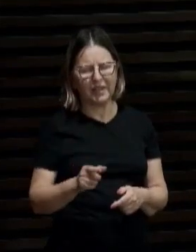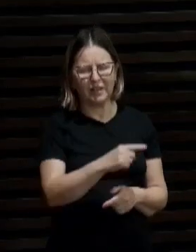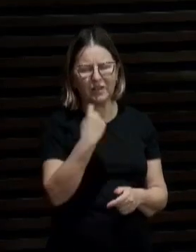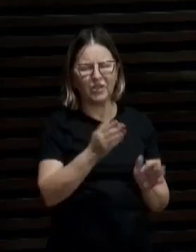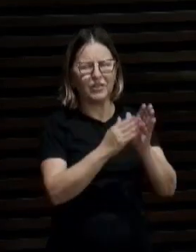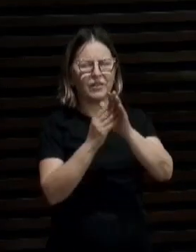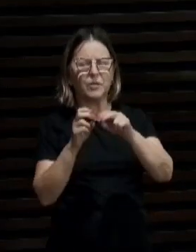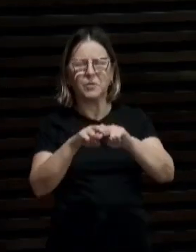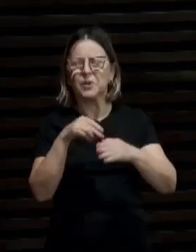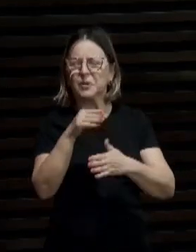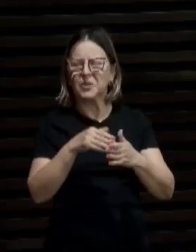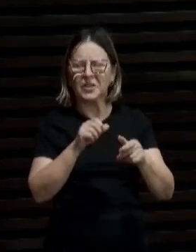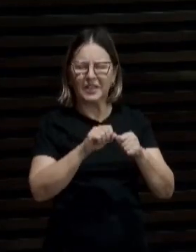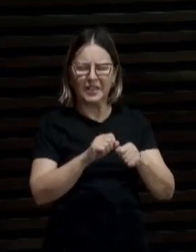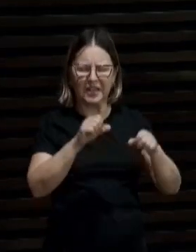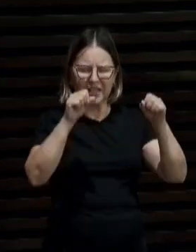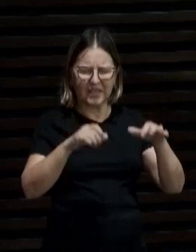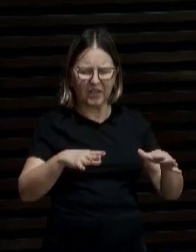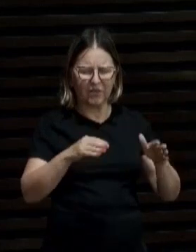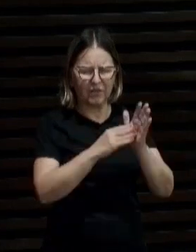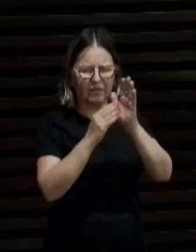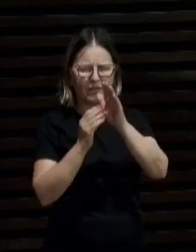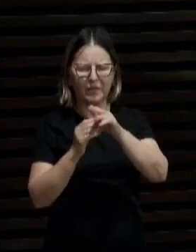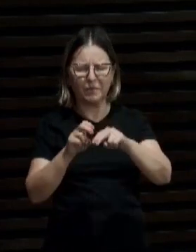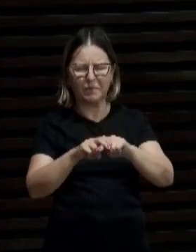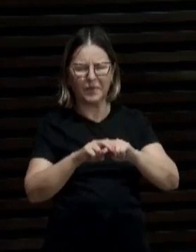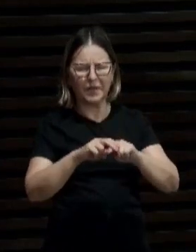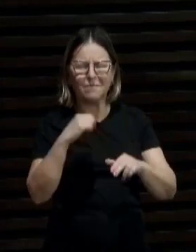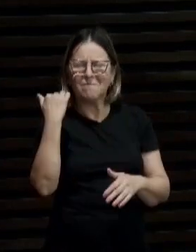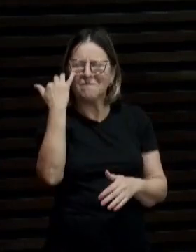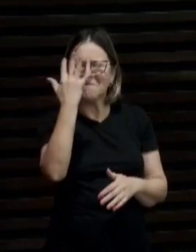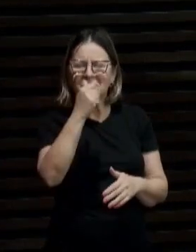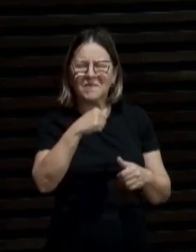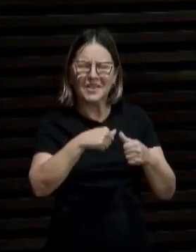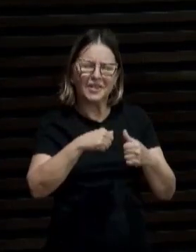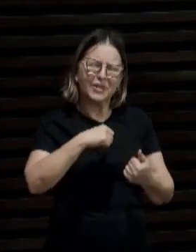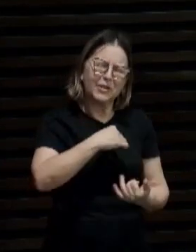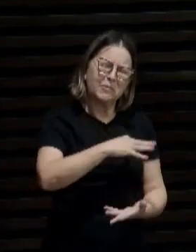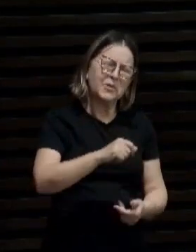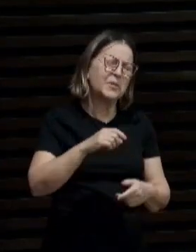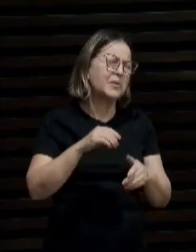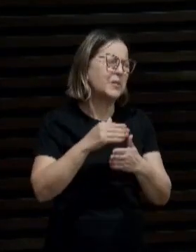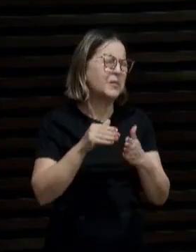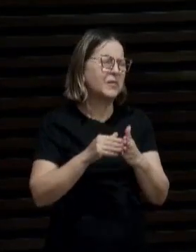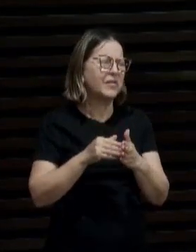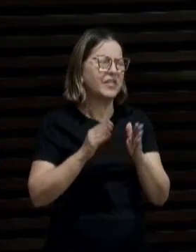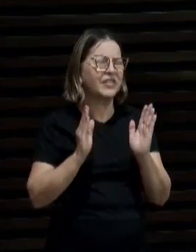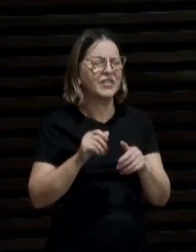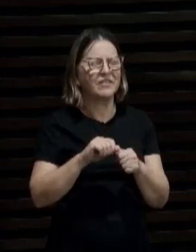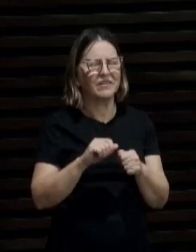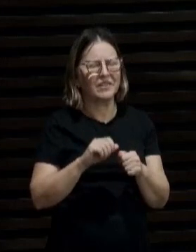criação, nós te louvamos por todos a beleza deste mundo, Pai, tudo que o Senhor fizeste, Pai, mas o que realmente